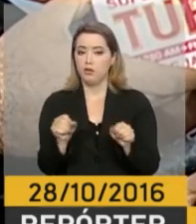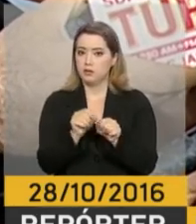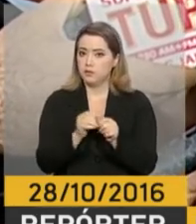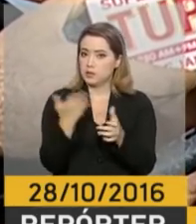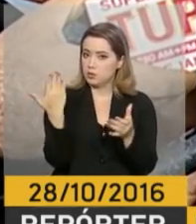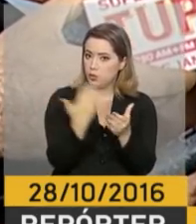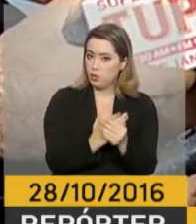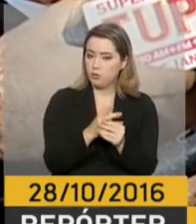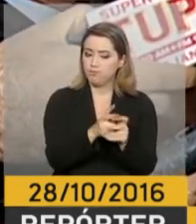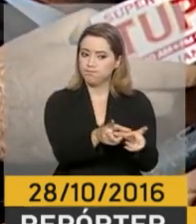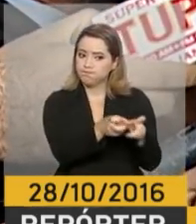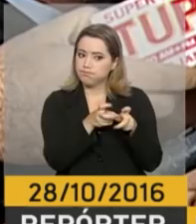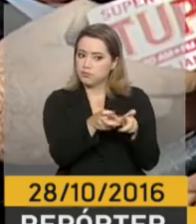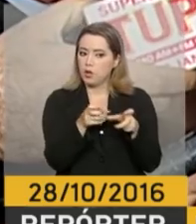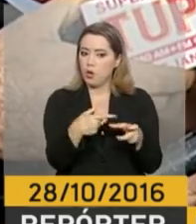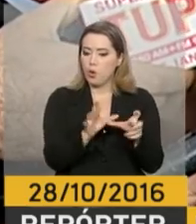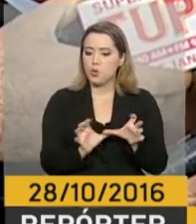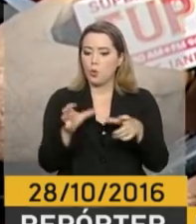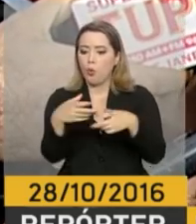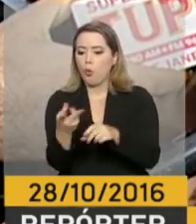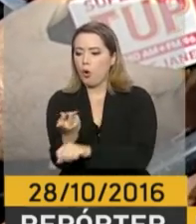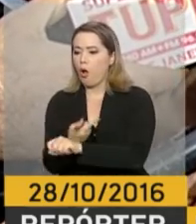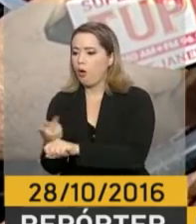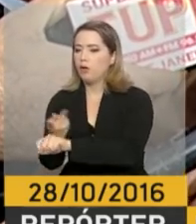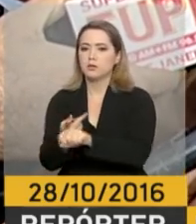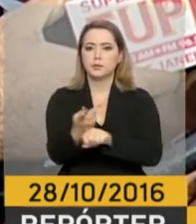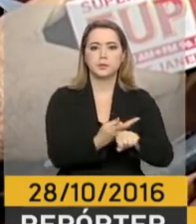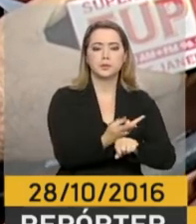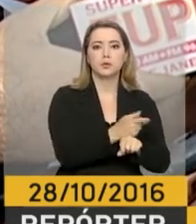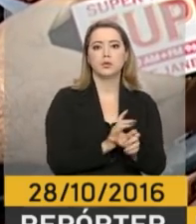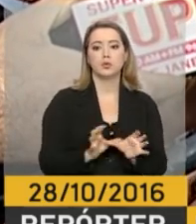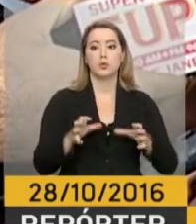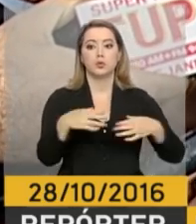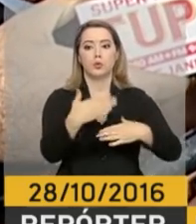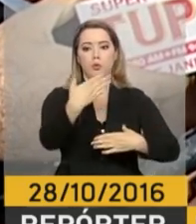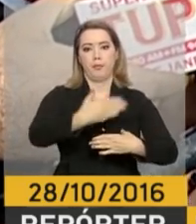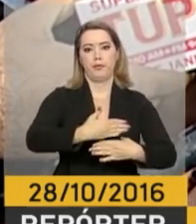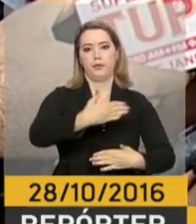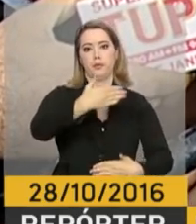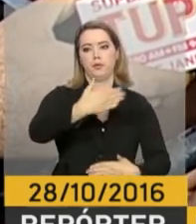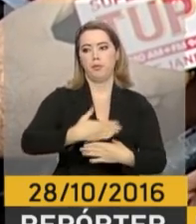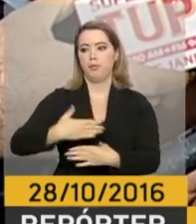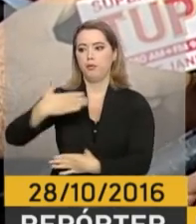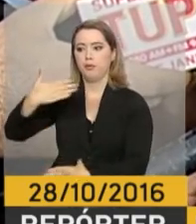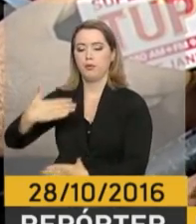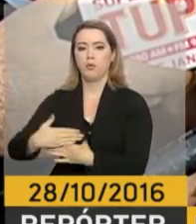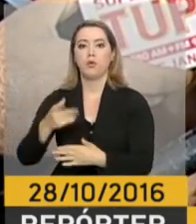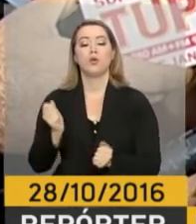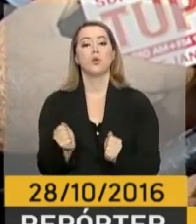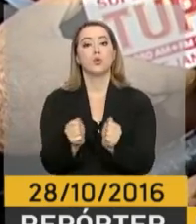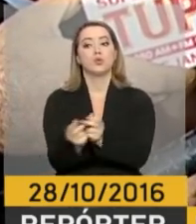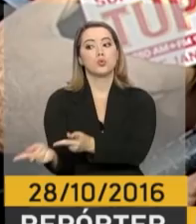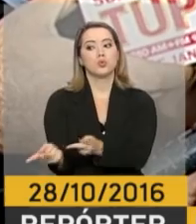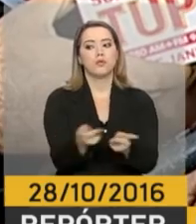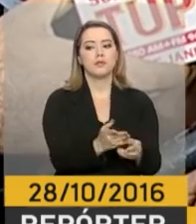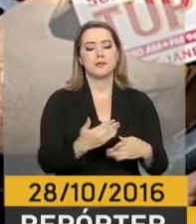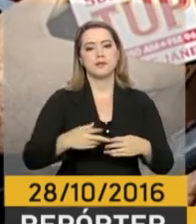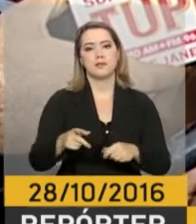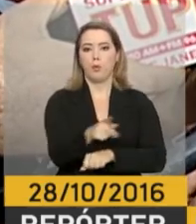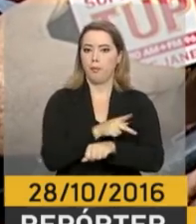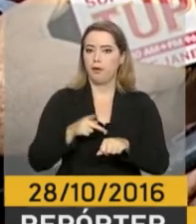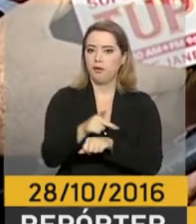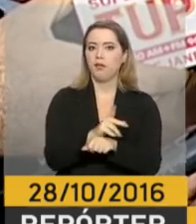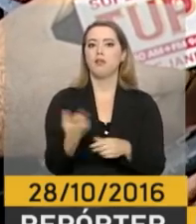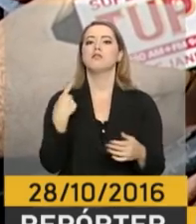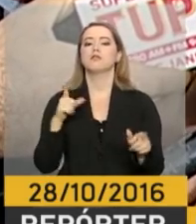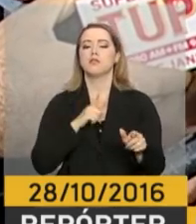de perseguição de grupos ou de criminosos nas fronteiras do país, um outro país vizinho e que tenha acordos conosco como